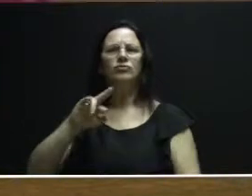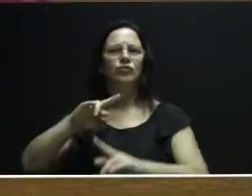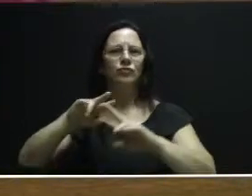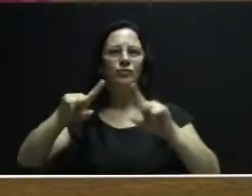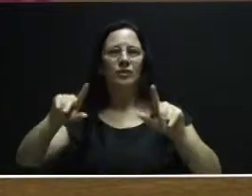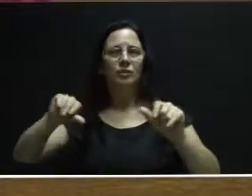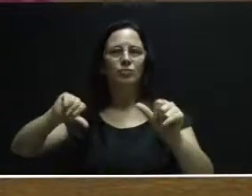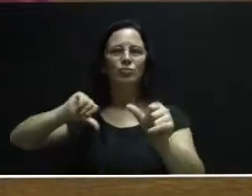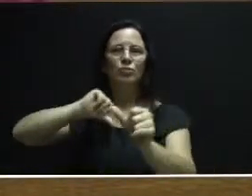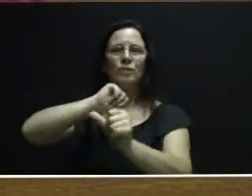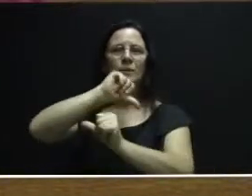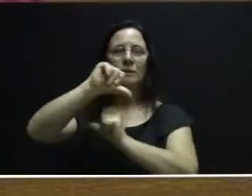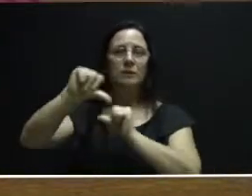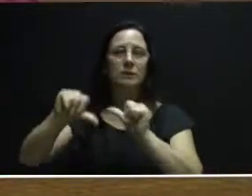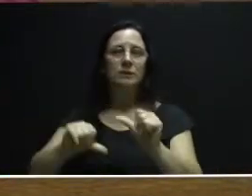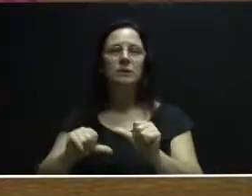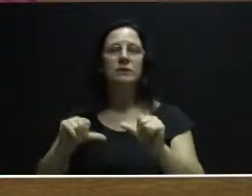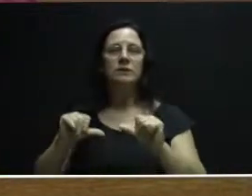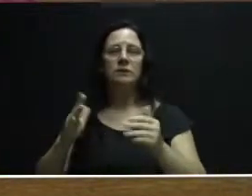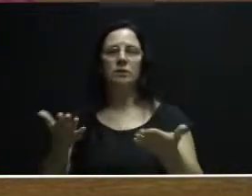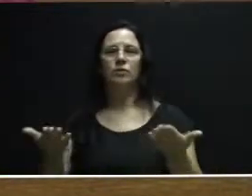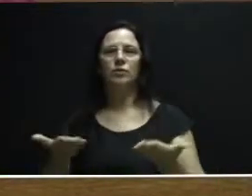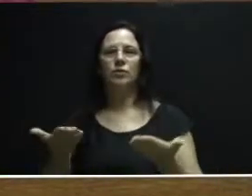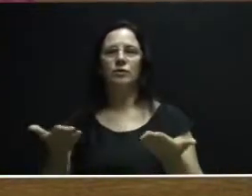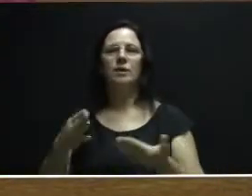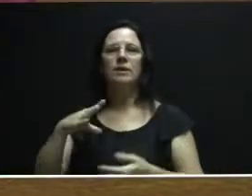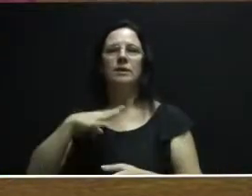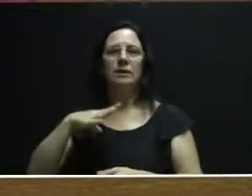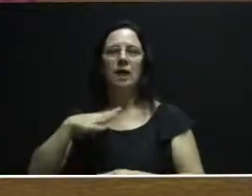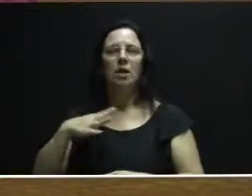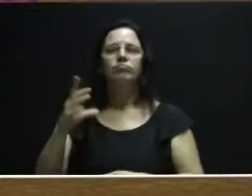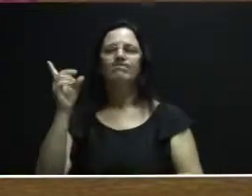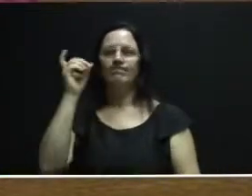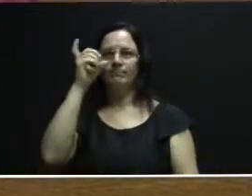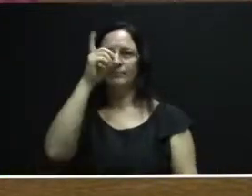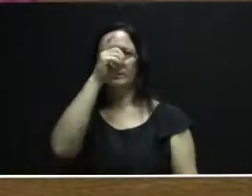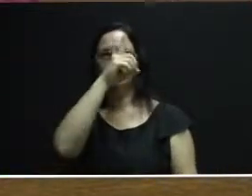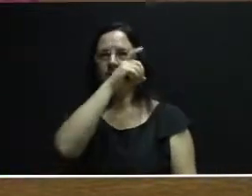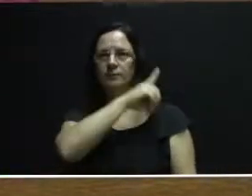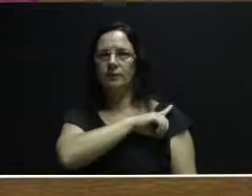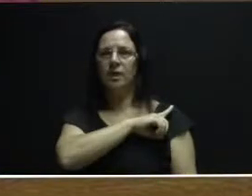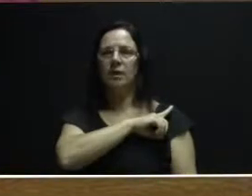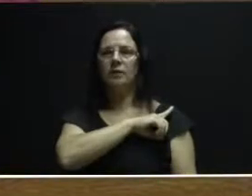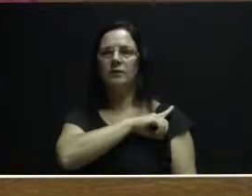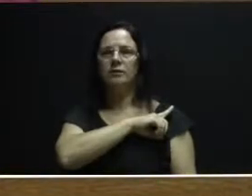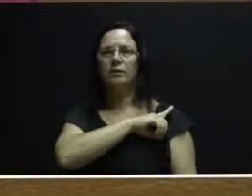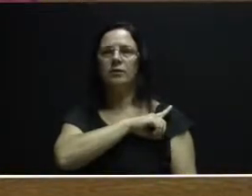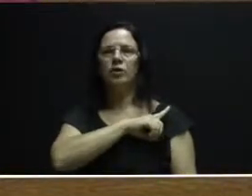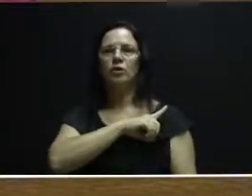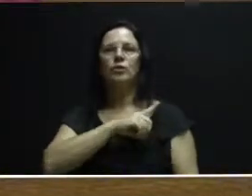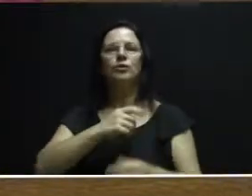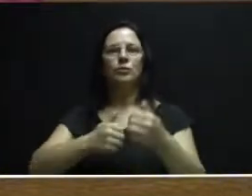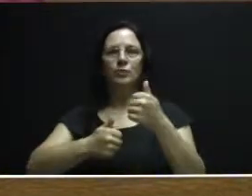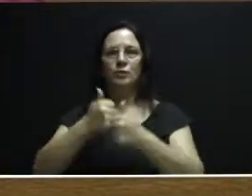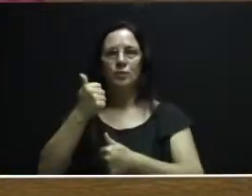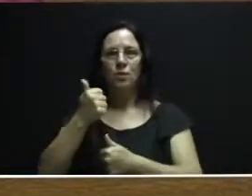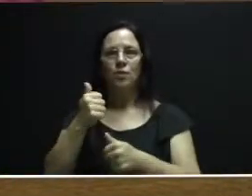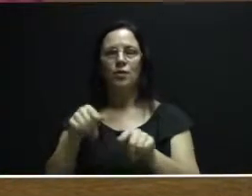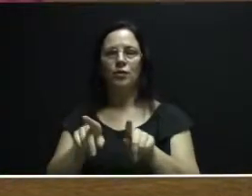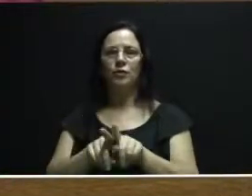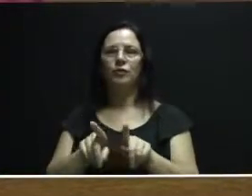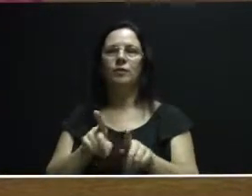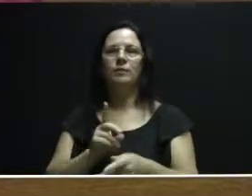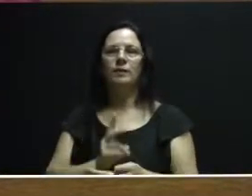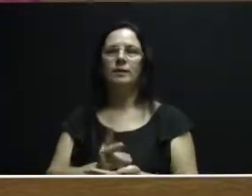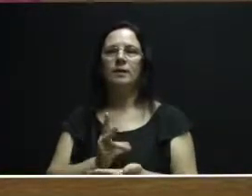na cidade. Hoje, infelizmente, a nossa cidade atravessa por uma grande dificuldade, e principalmente no esporte. E sempre,